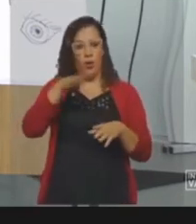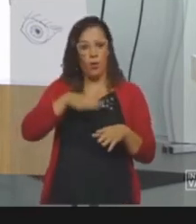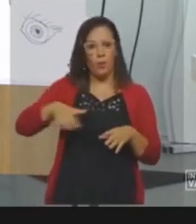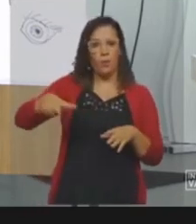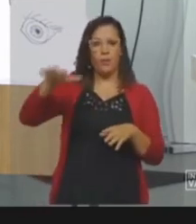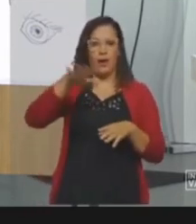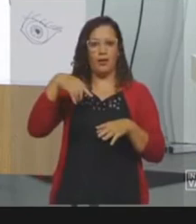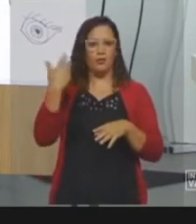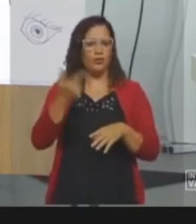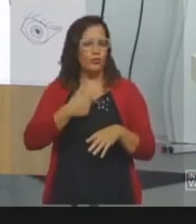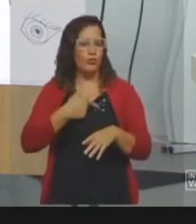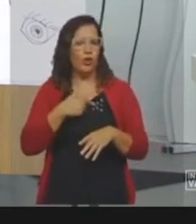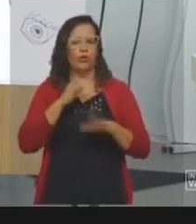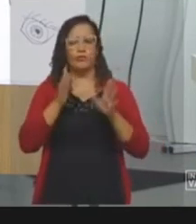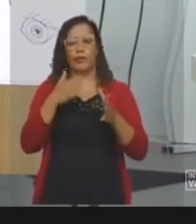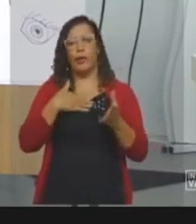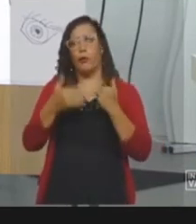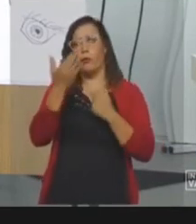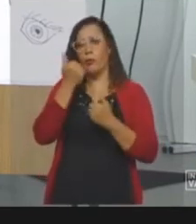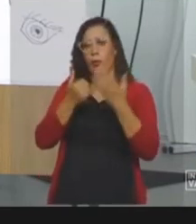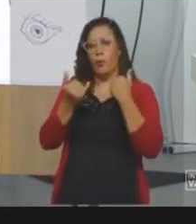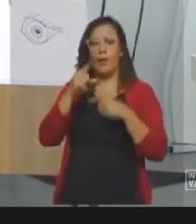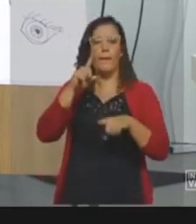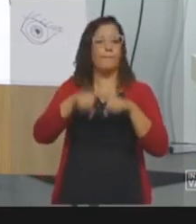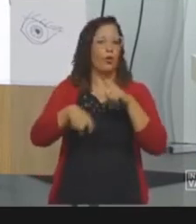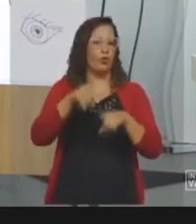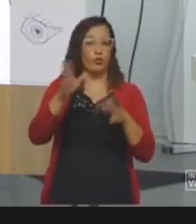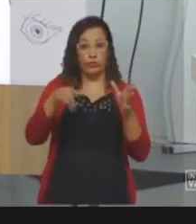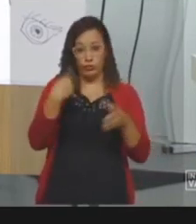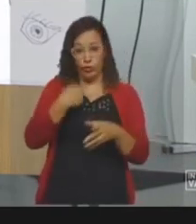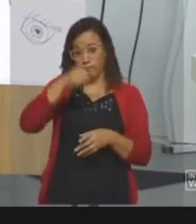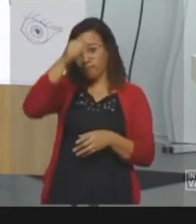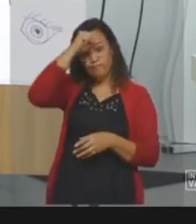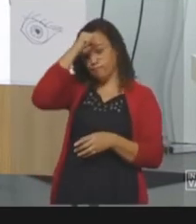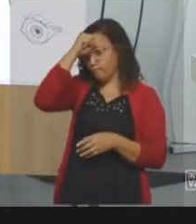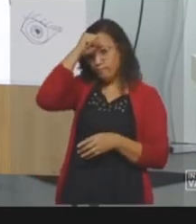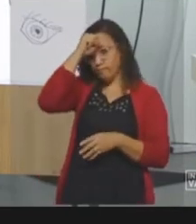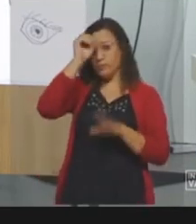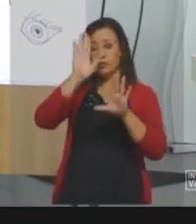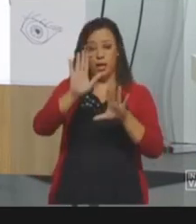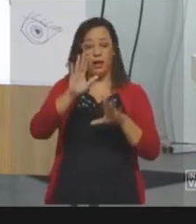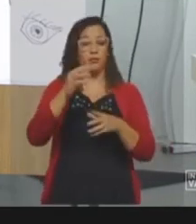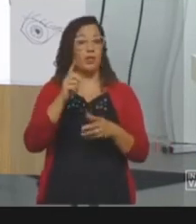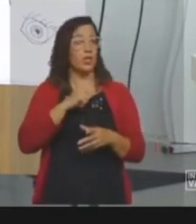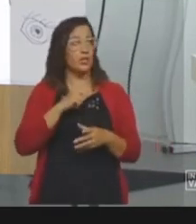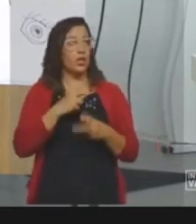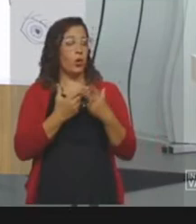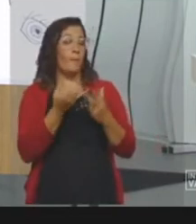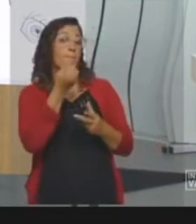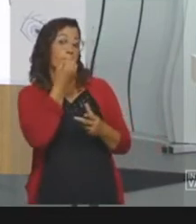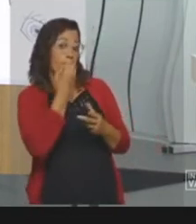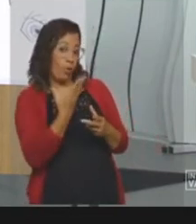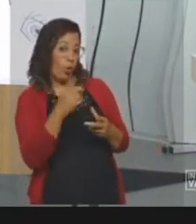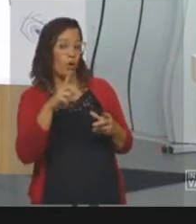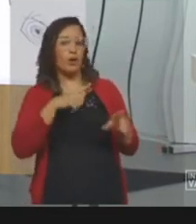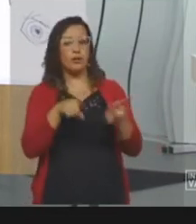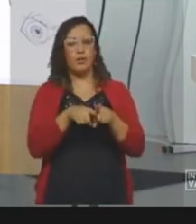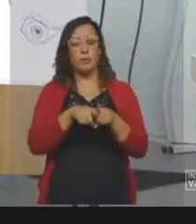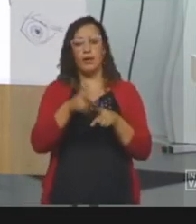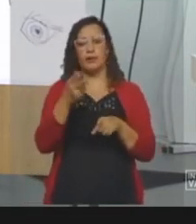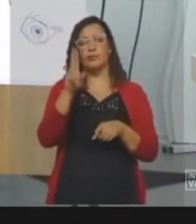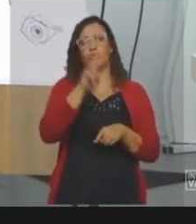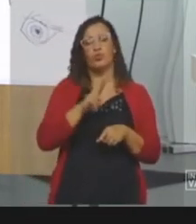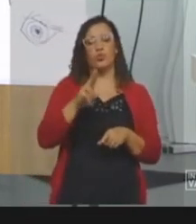Nós consumimos muitos produtos transgênicos sem saber. Existe uma vantagem dos transgênicos em relação, por exemplo, ao uso de